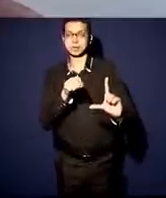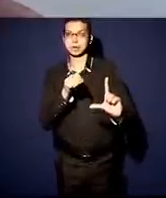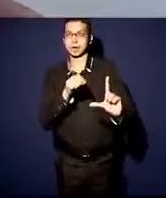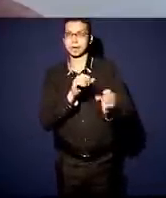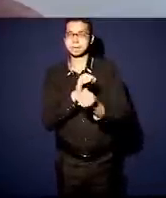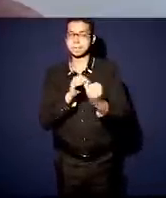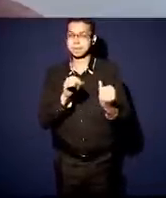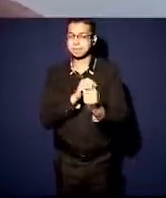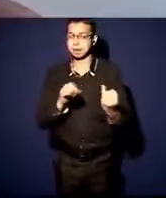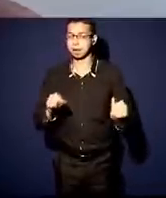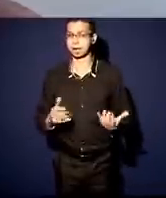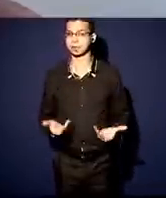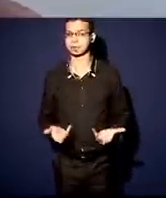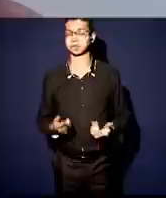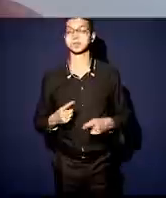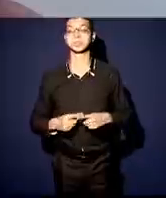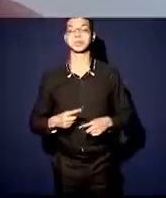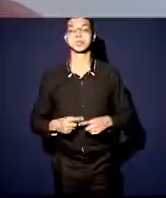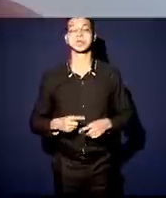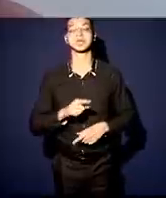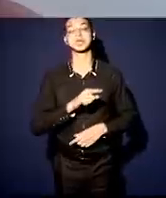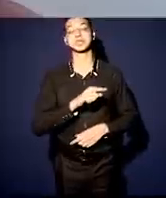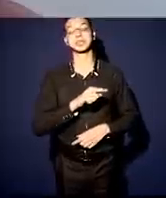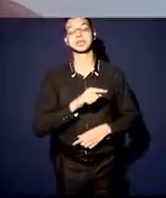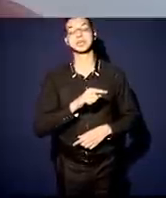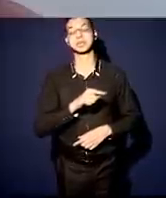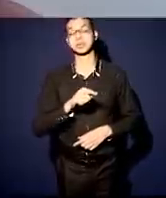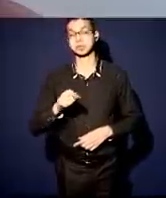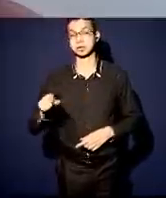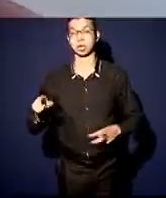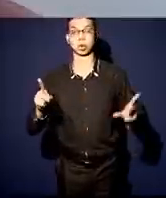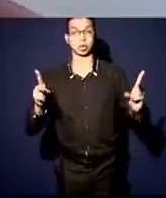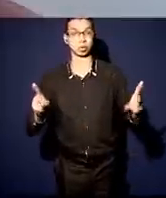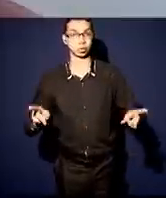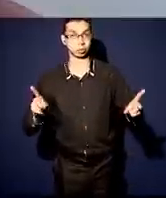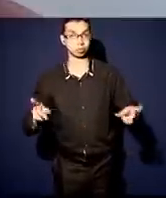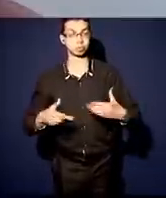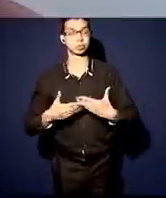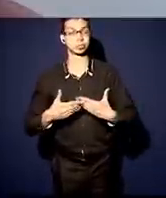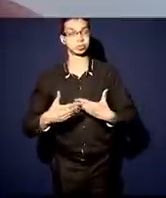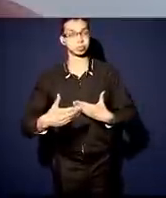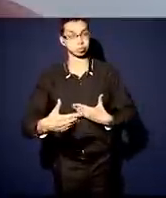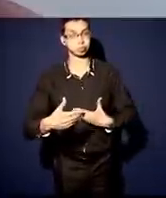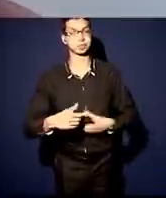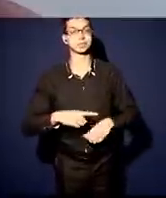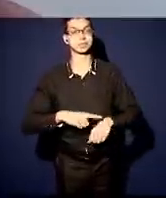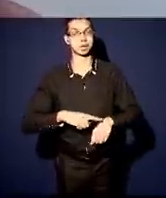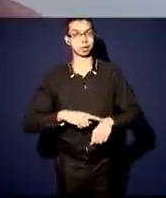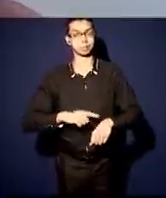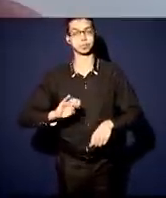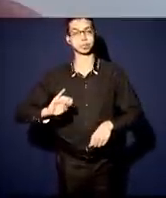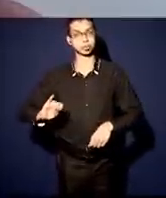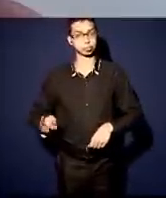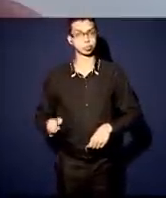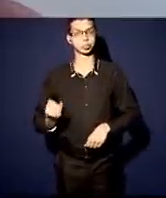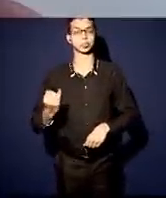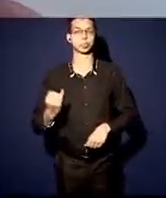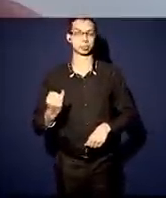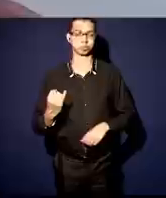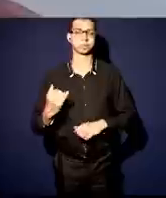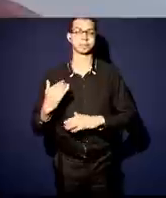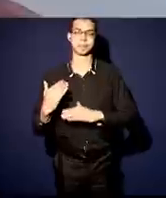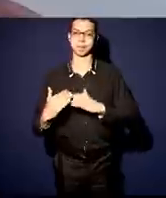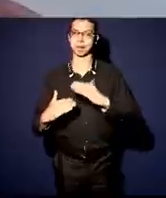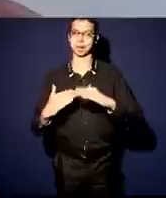curva, porque você vai continuar seguindo com os aumentos de juros ainda, provavelmente